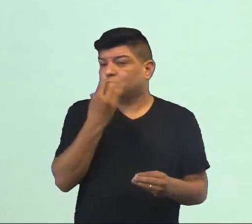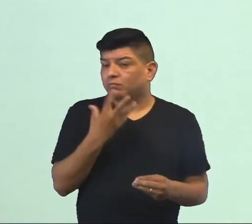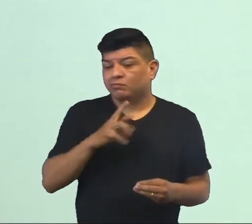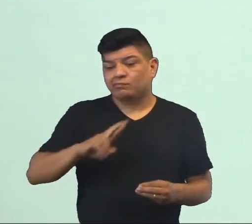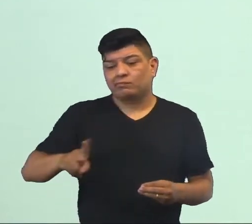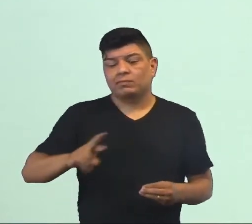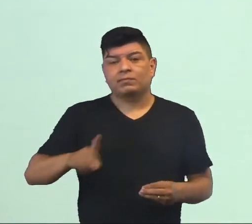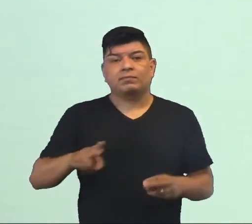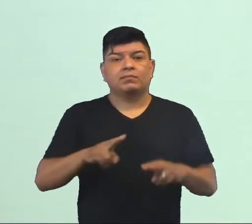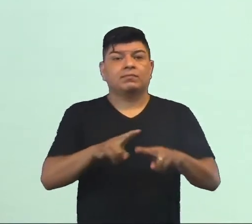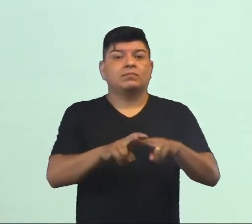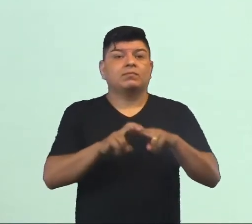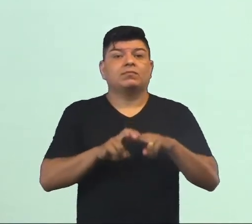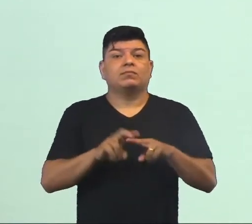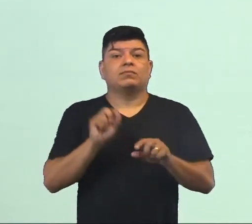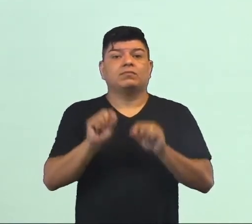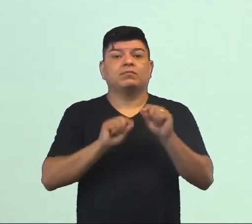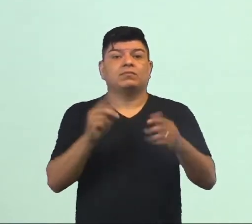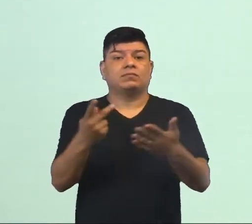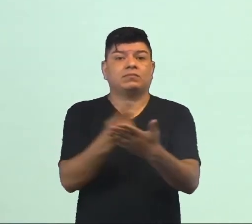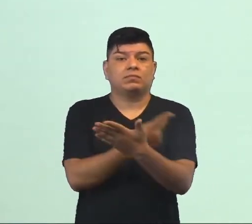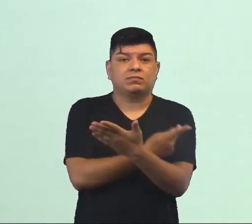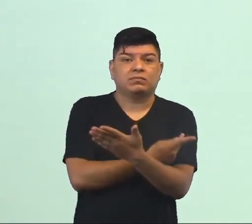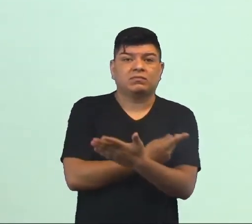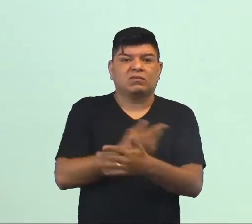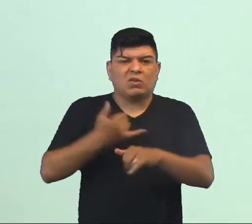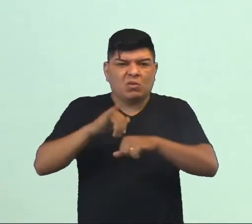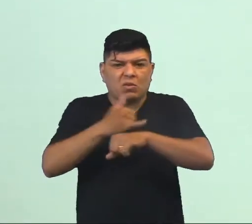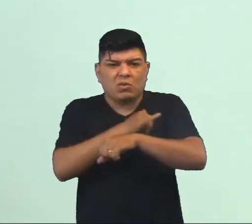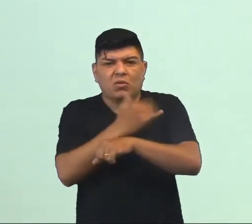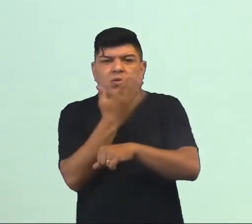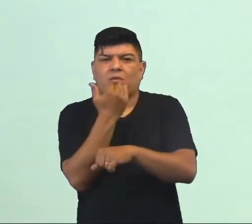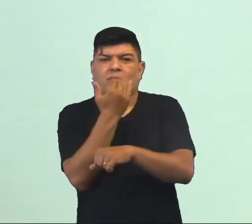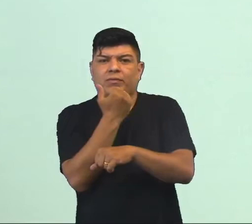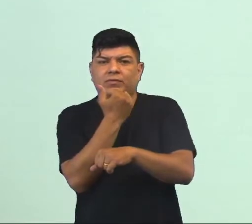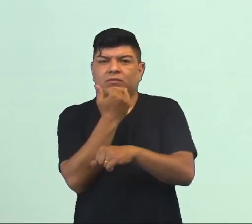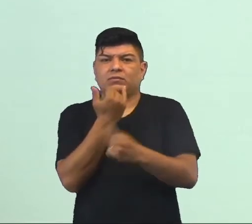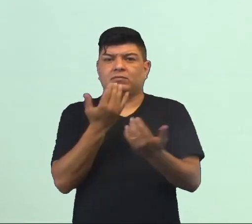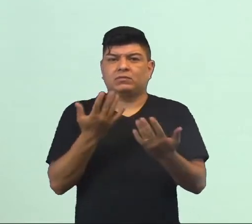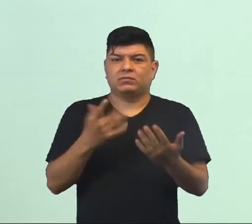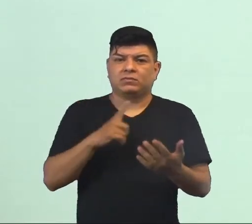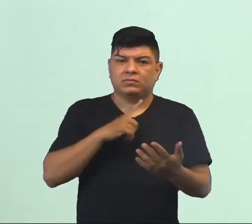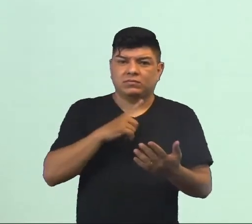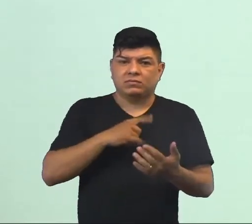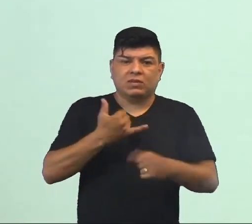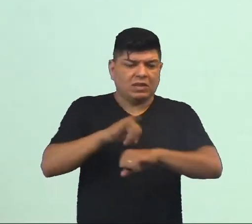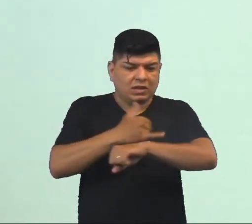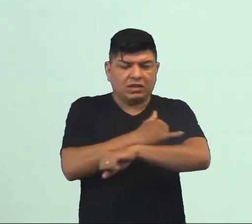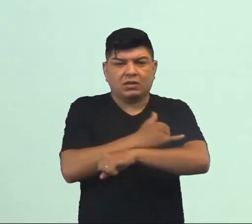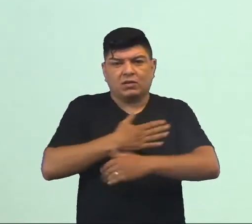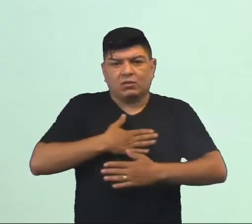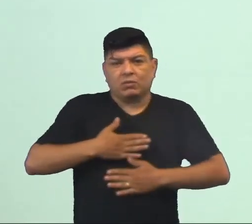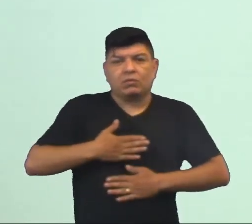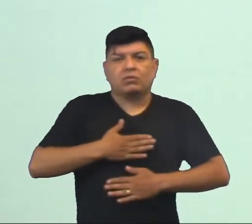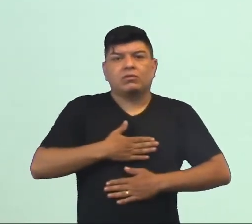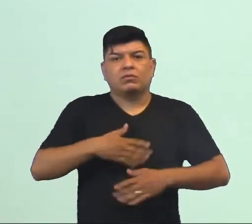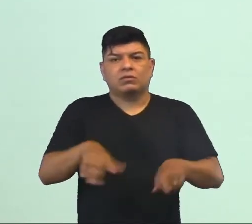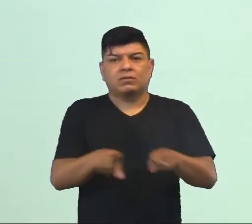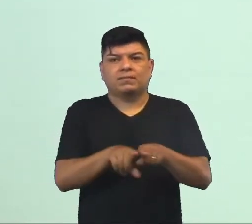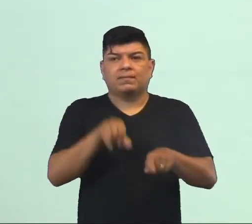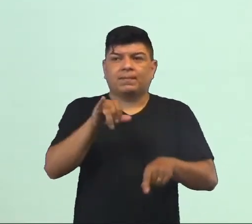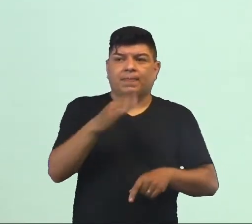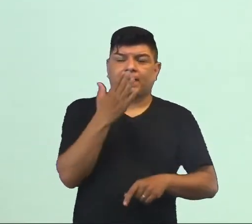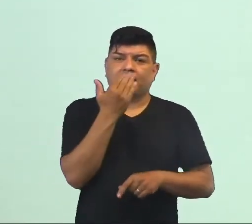aí acontece, se você comer coisas gordurosas, você vai ter gordura no seu organismo. Se você